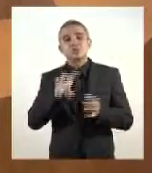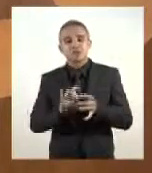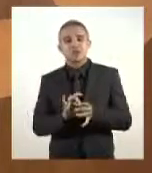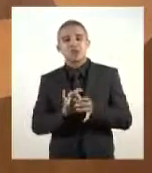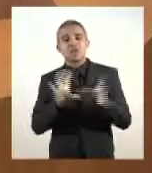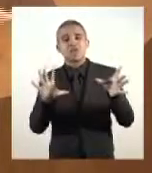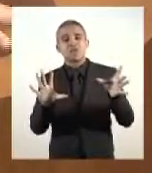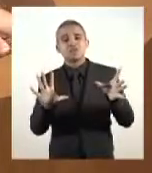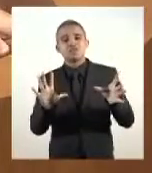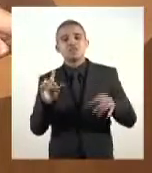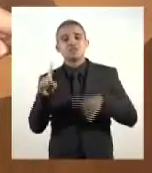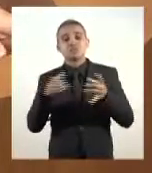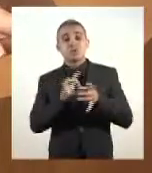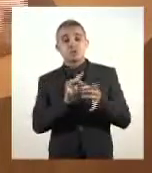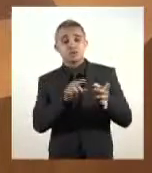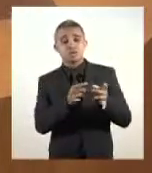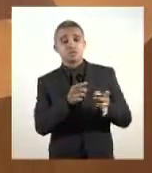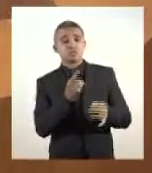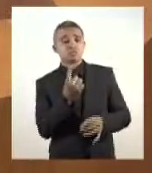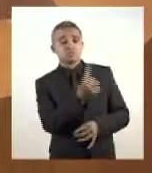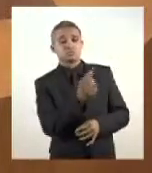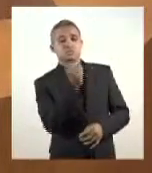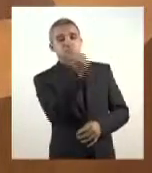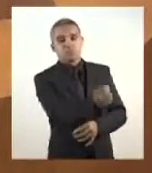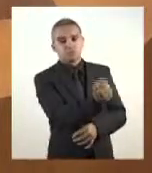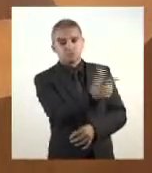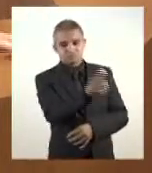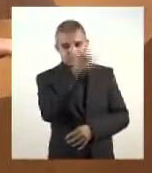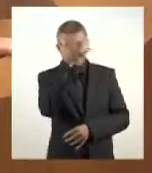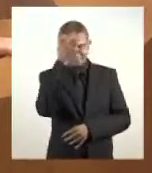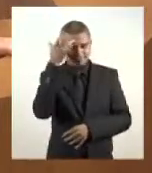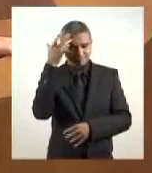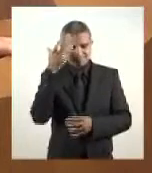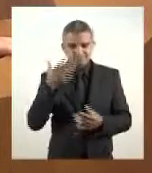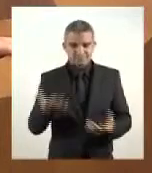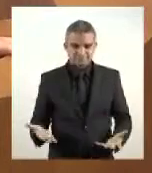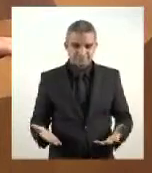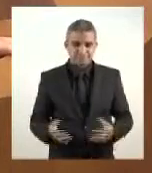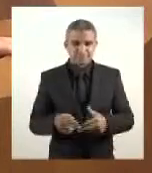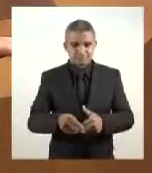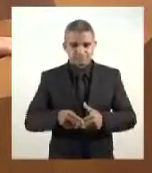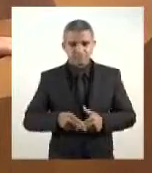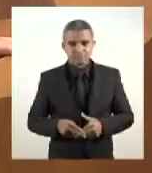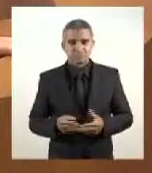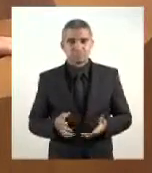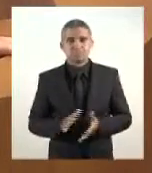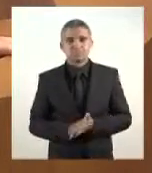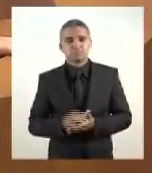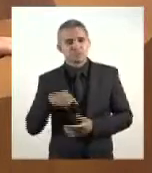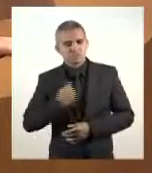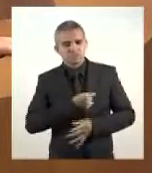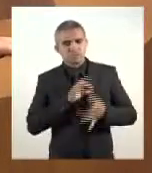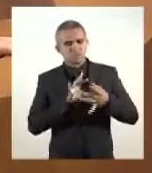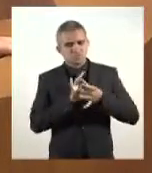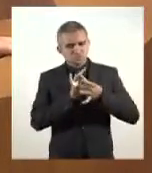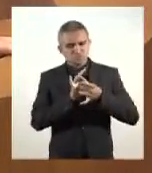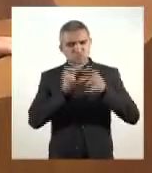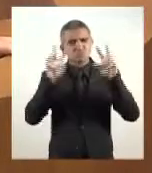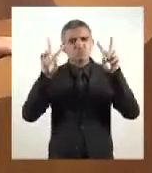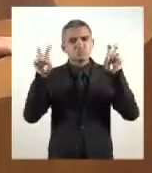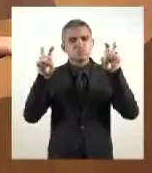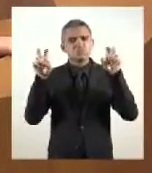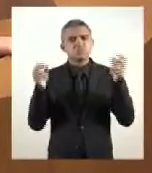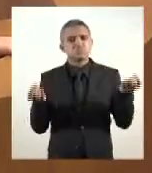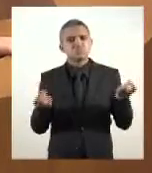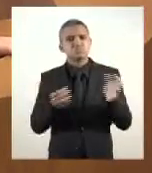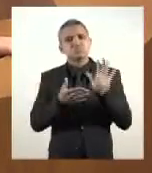matou uma outra pessoa nesse dia. Portanto, fica aqui o apelo para que essa casa possa se unir em relação a esse tema e